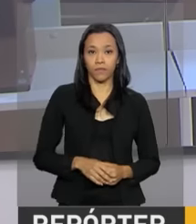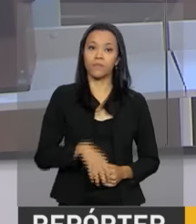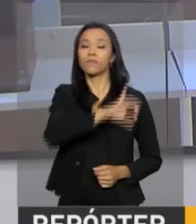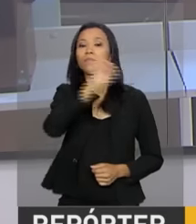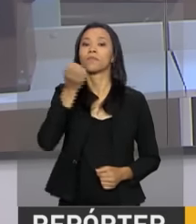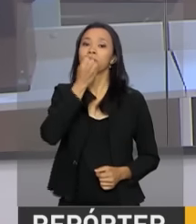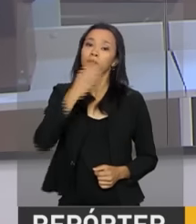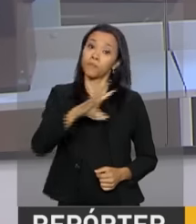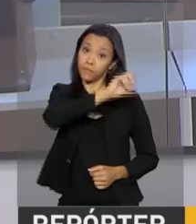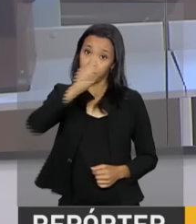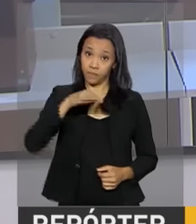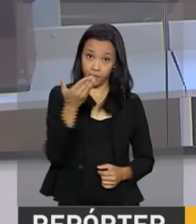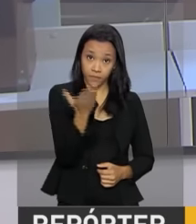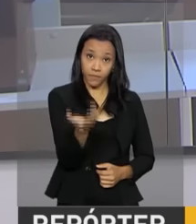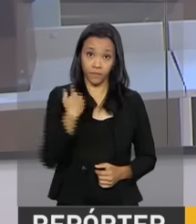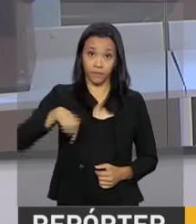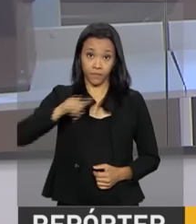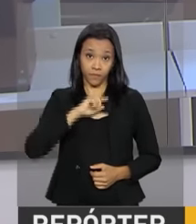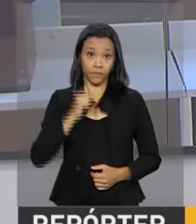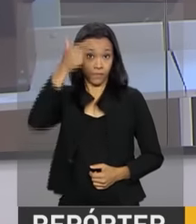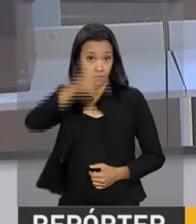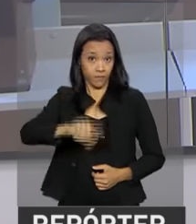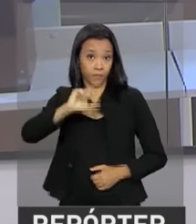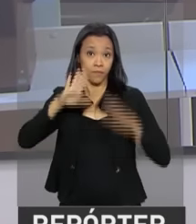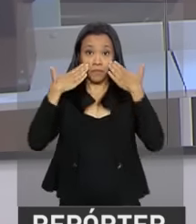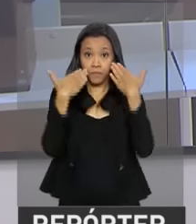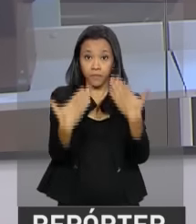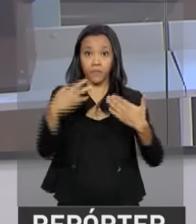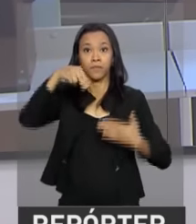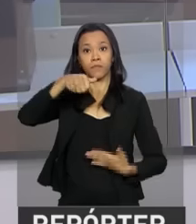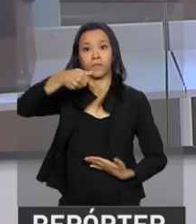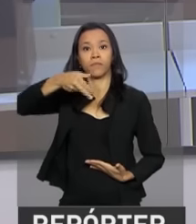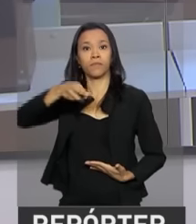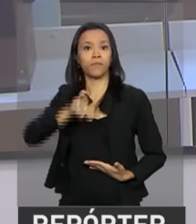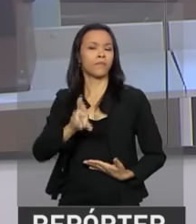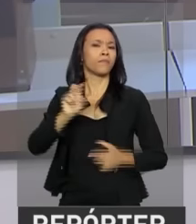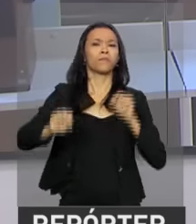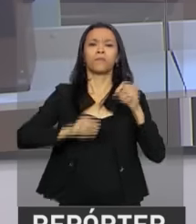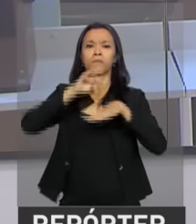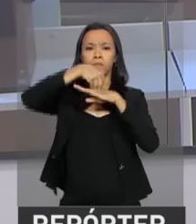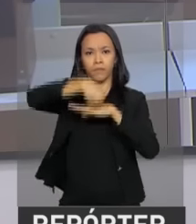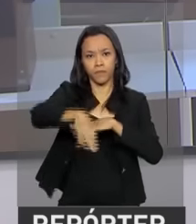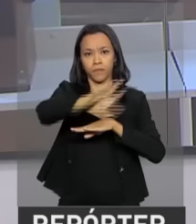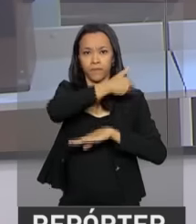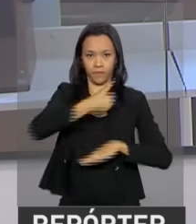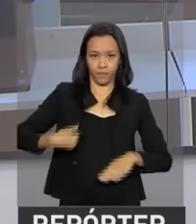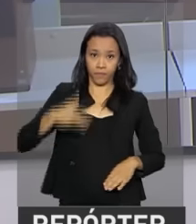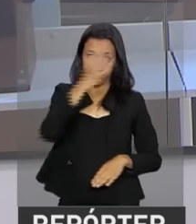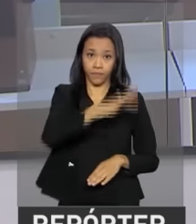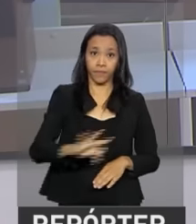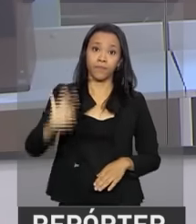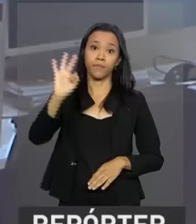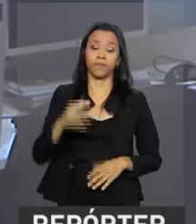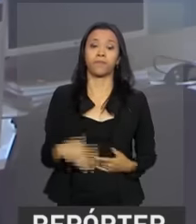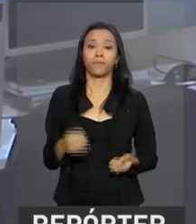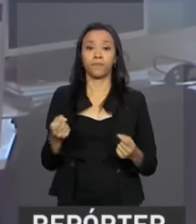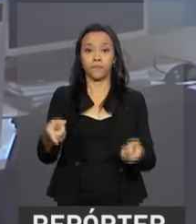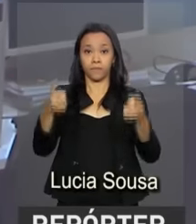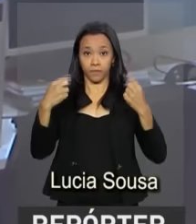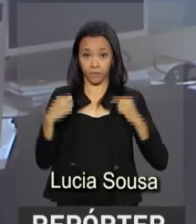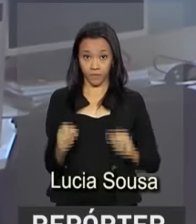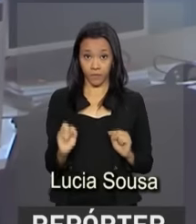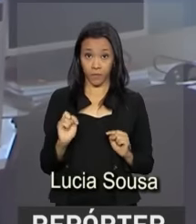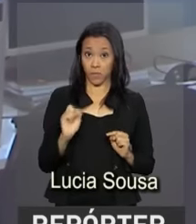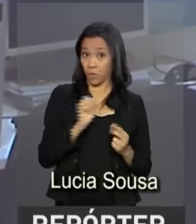Olá, bom dia para você. Estamos de volta com mais uma edição do Repórter NBR e as notícias do governo federal.